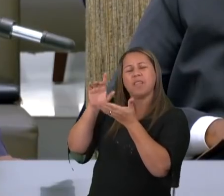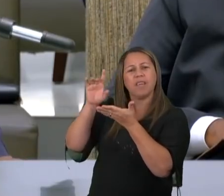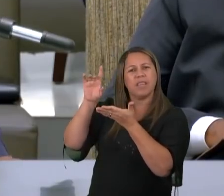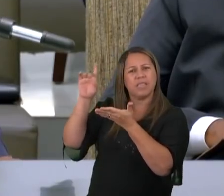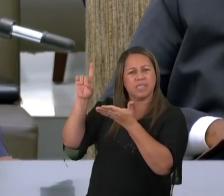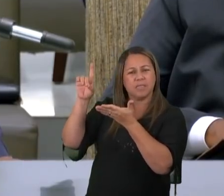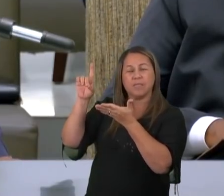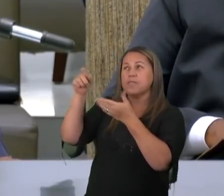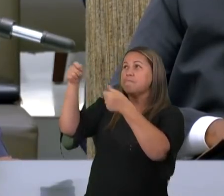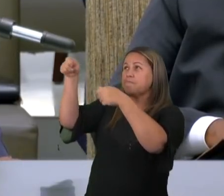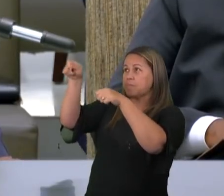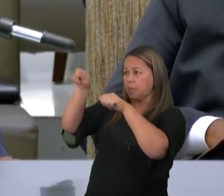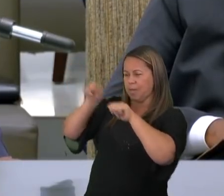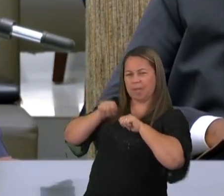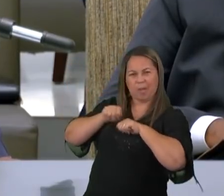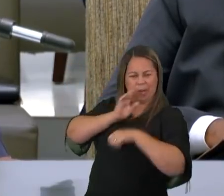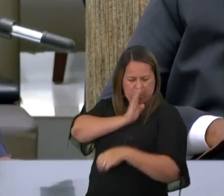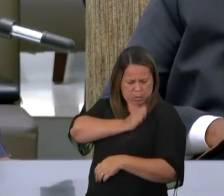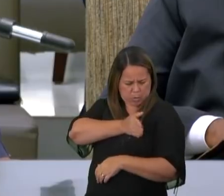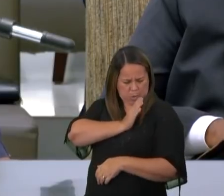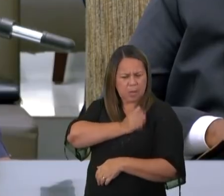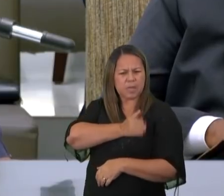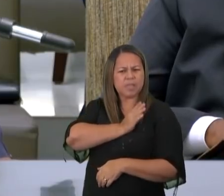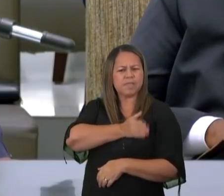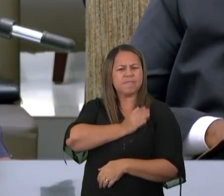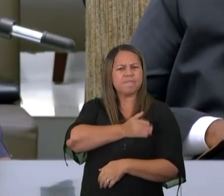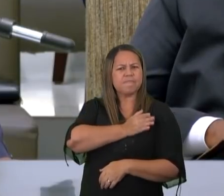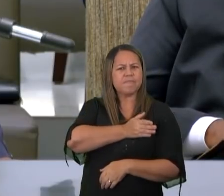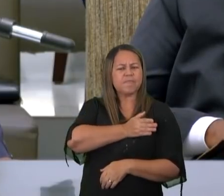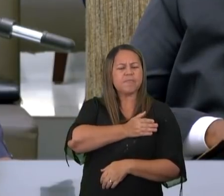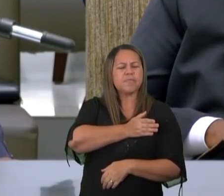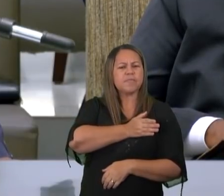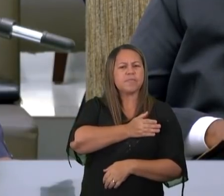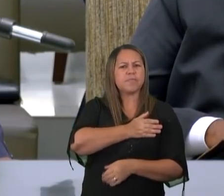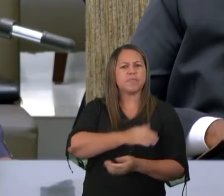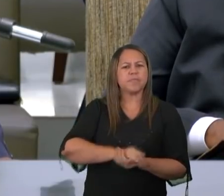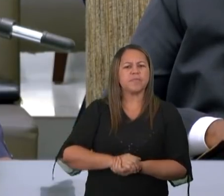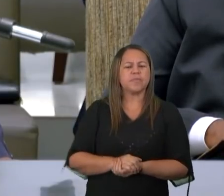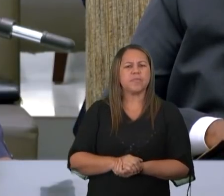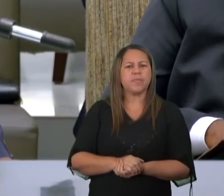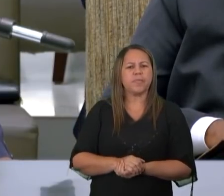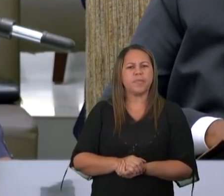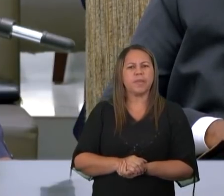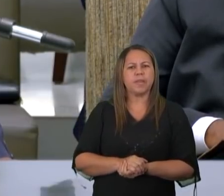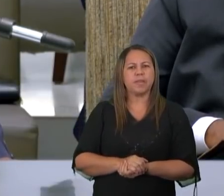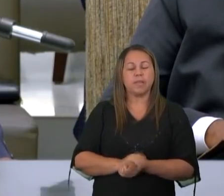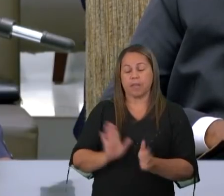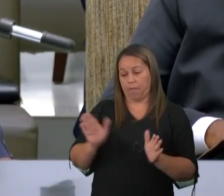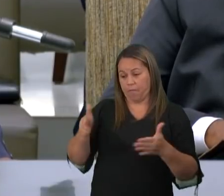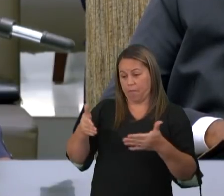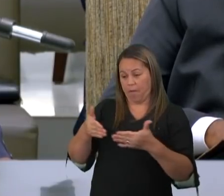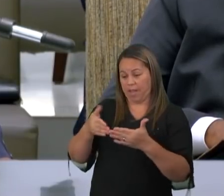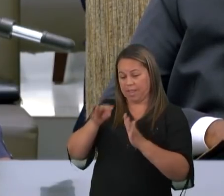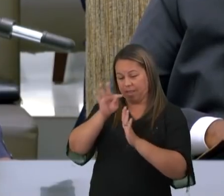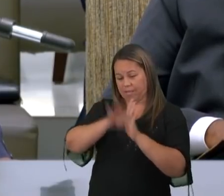o que o Senhor propôs ao meu coração está voltado a esse texto.